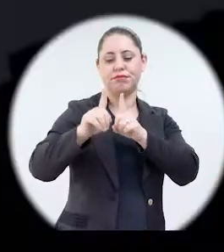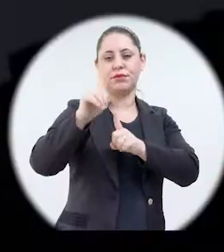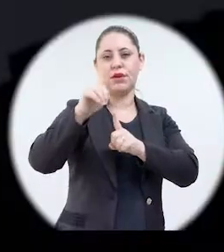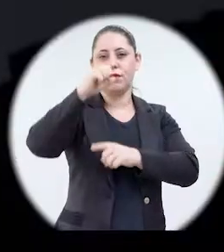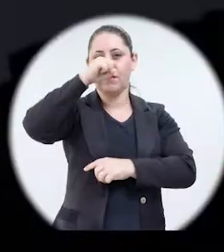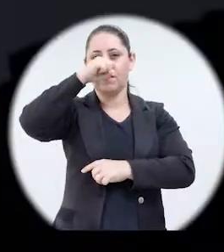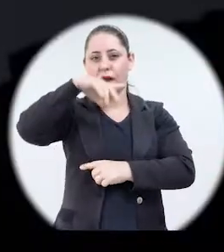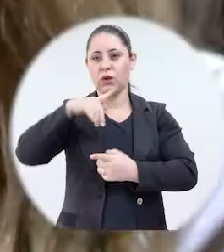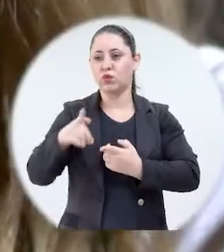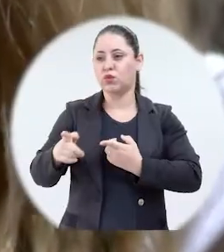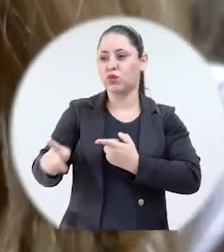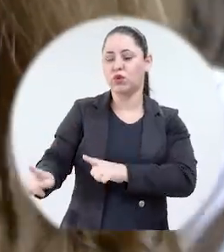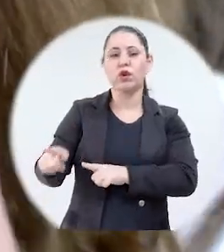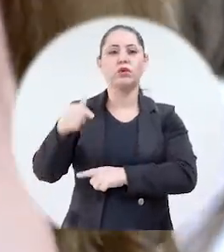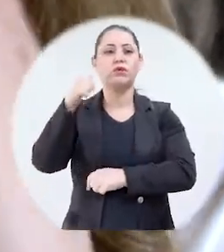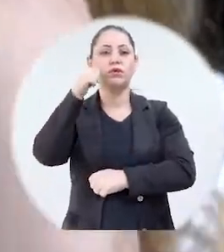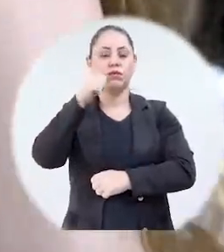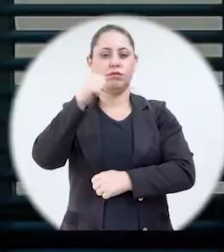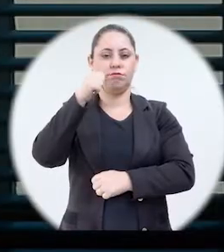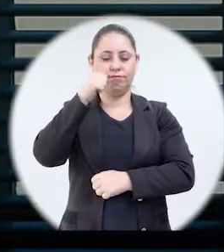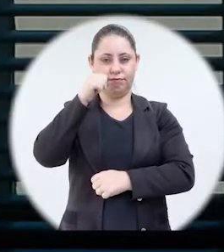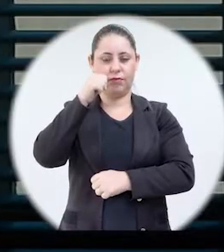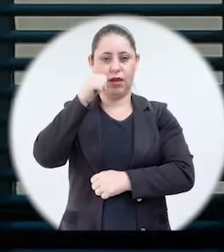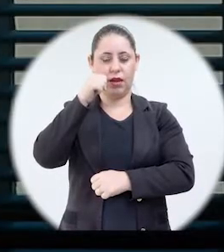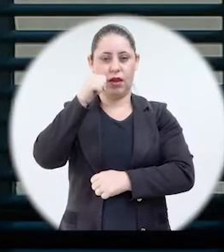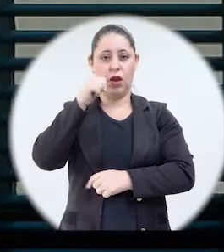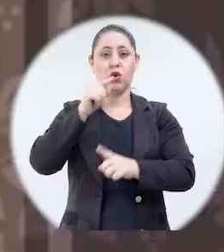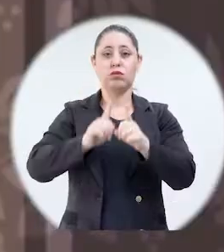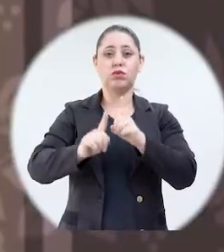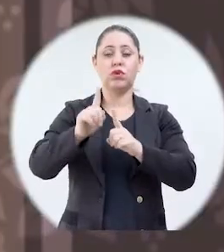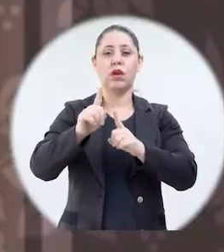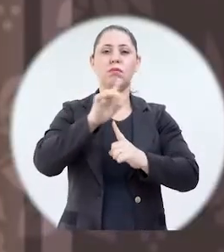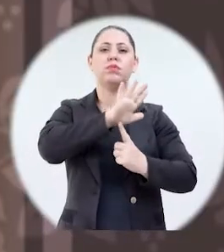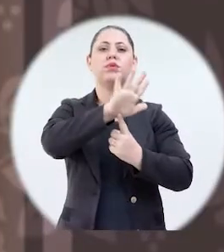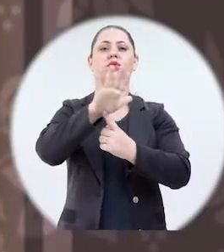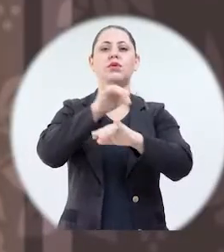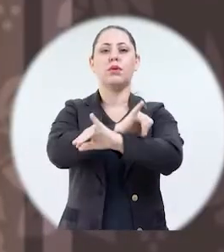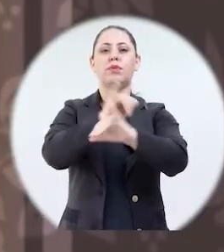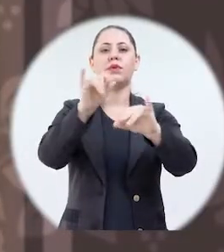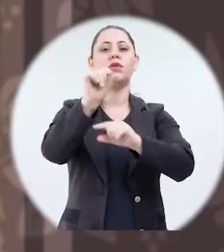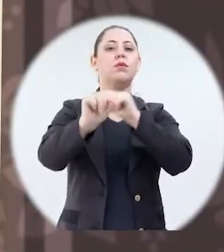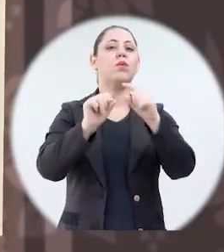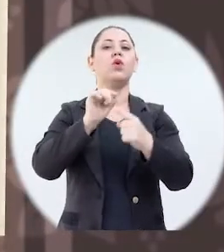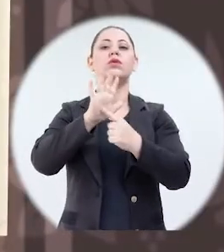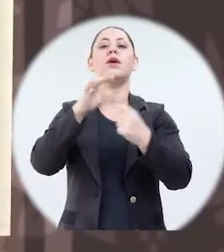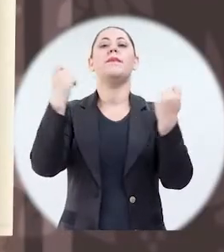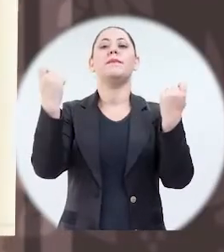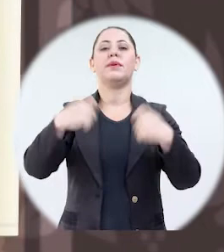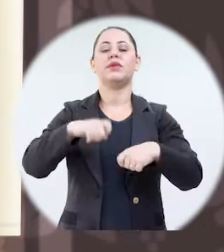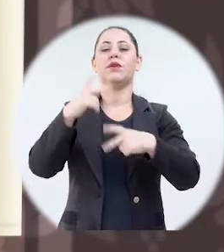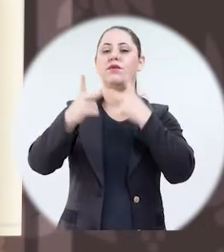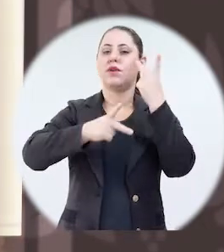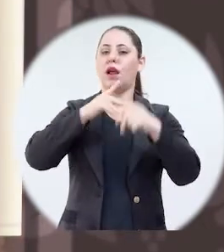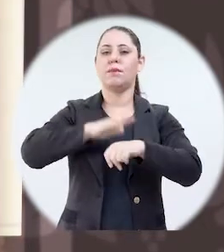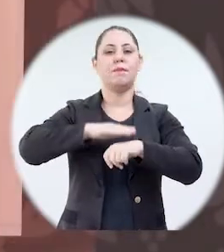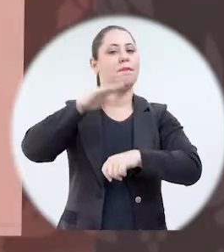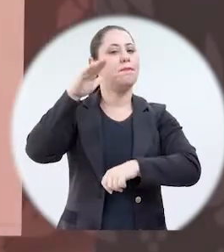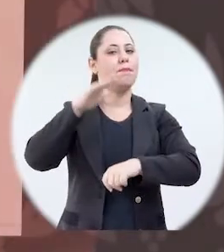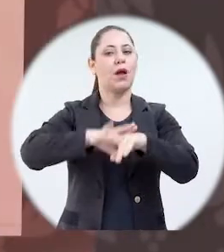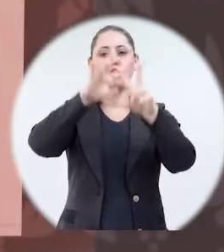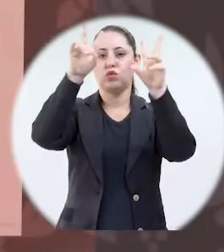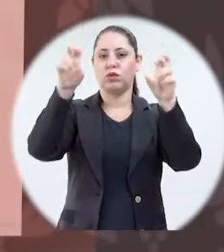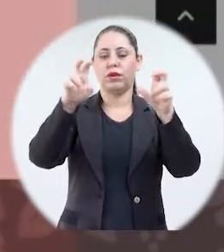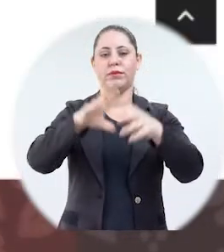estatísticas da violência contra as mulheres. Os casos que vêm à tona na mídia demonstram que ainda é preciso falar muito